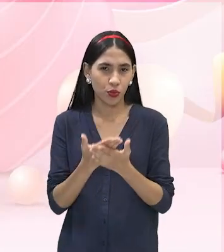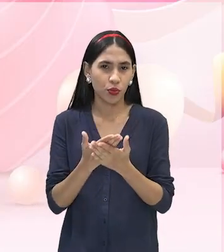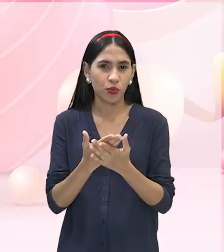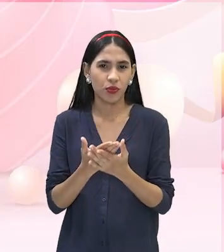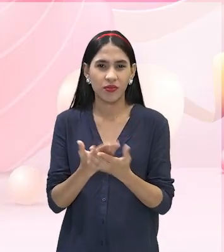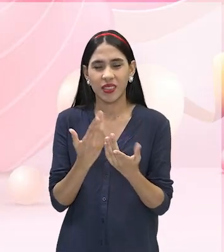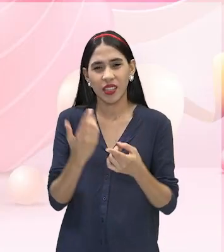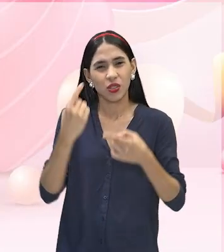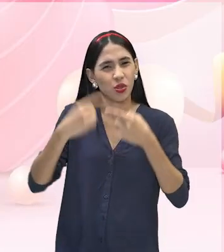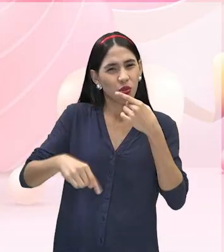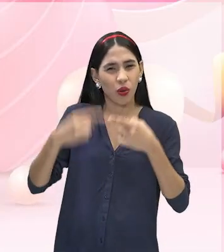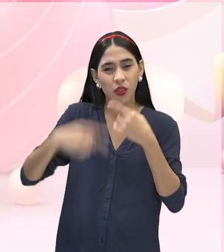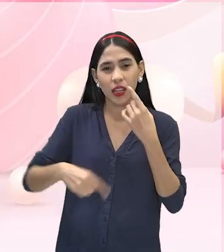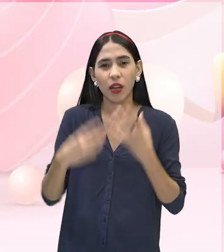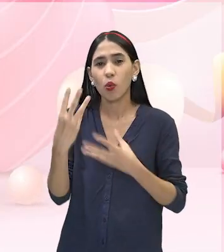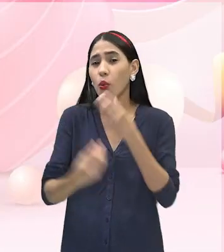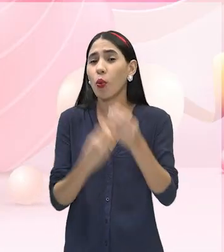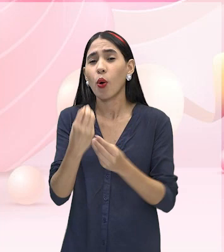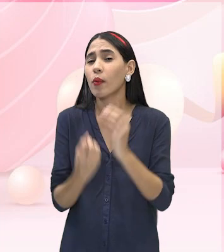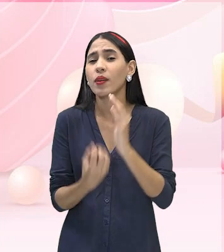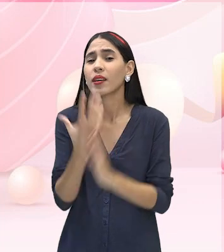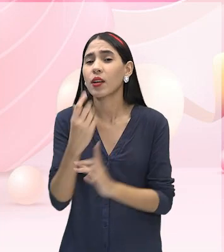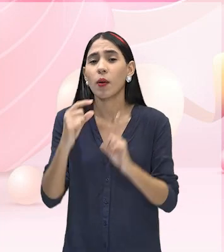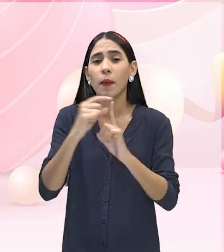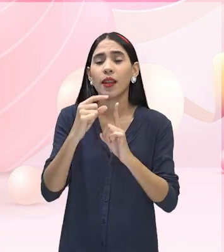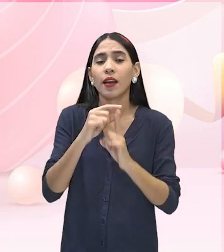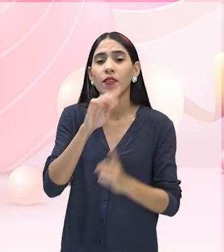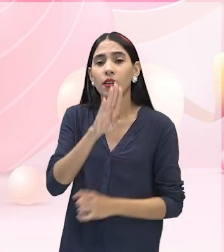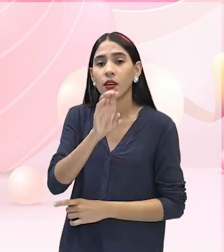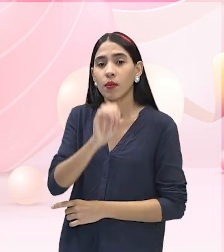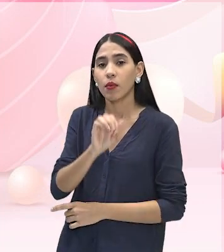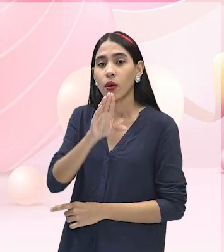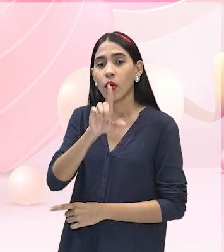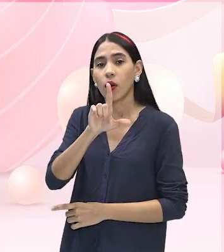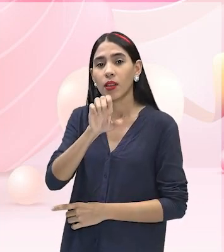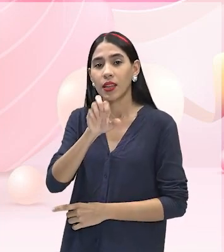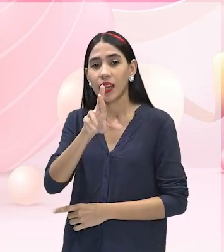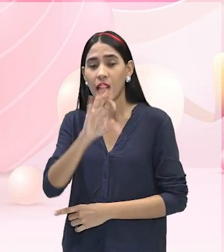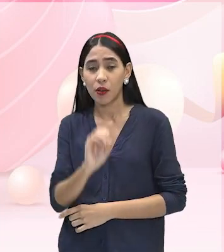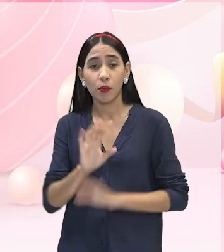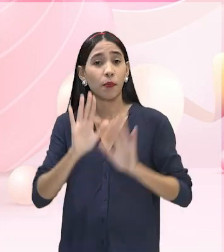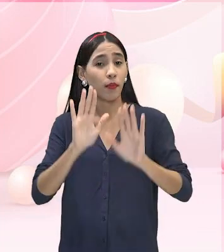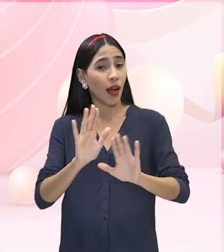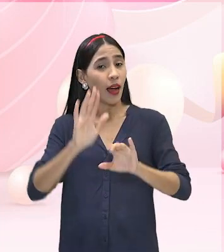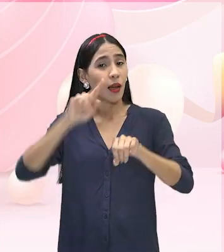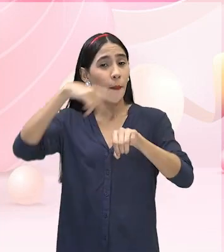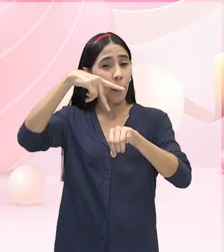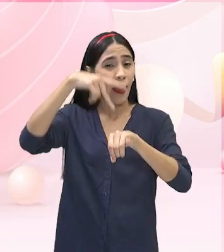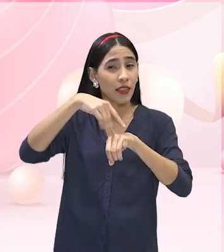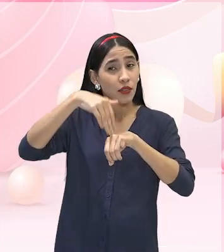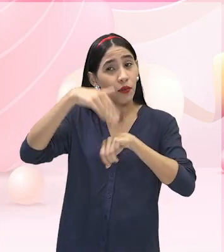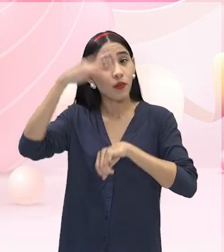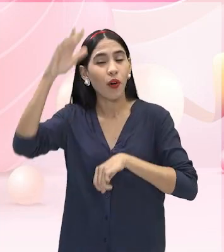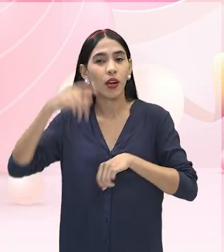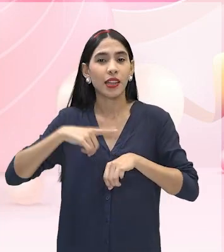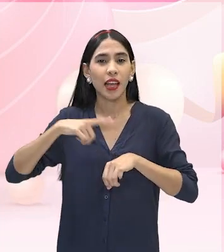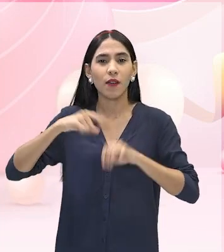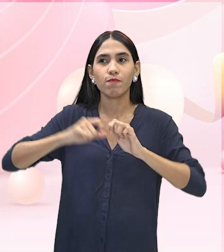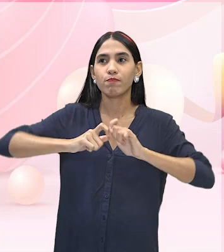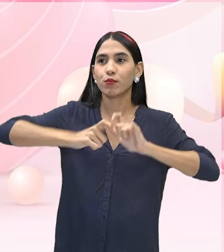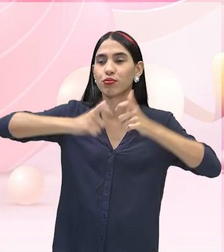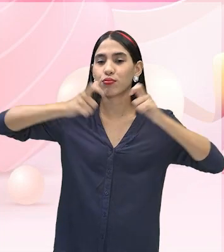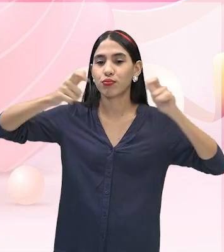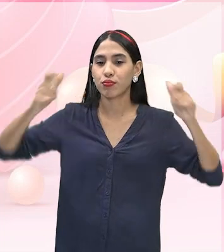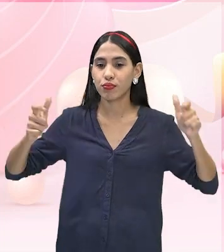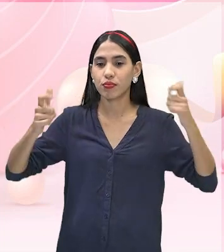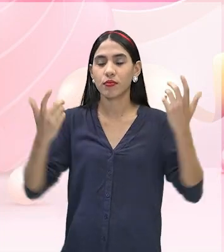não se sabe de onde surgiu o bolero. Mas em alguns países, né, ele teve um crescimento muito grande, como o